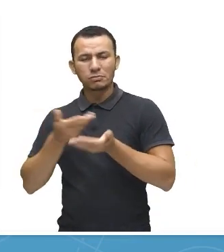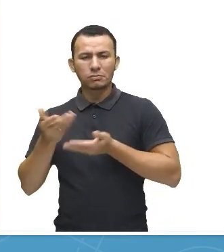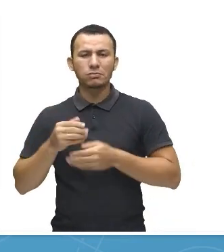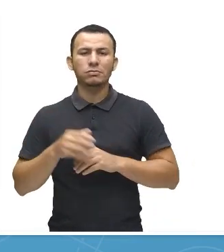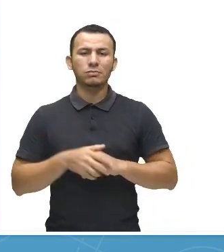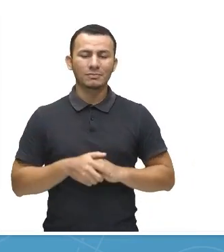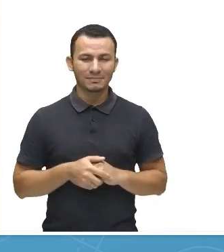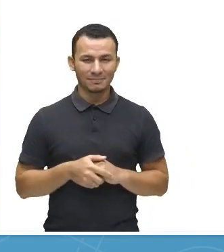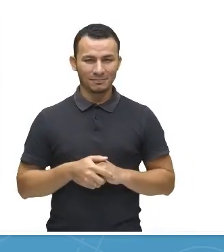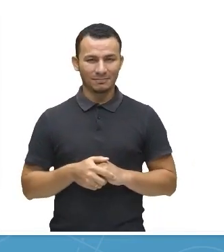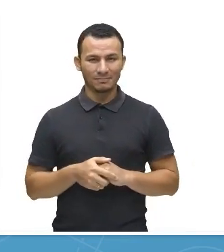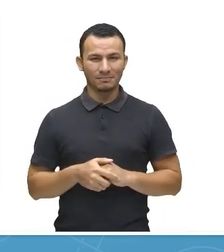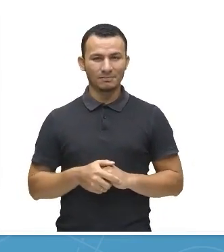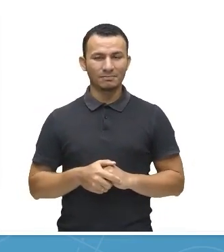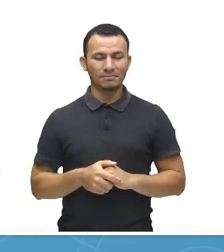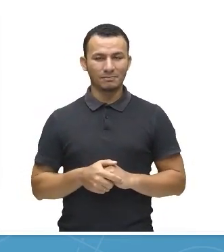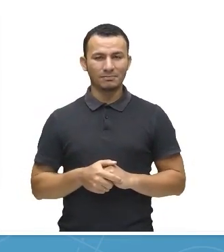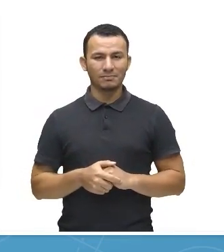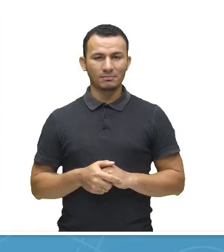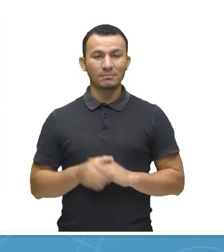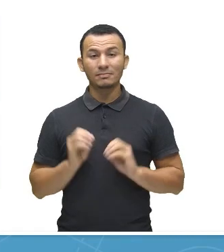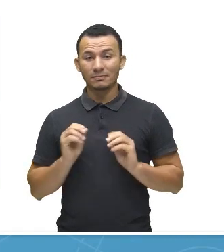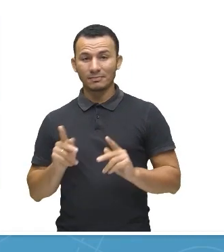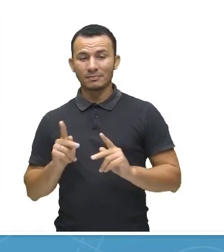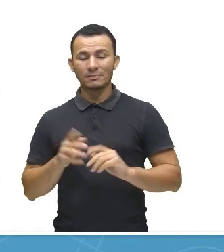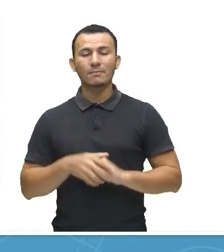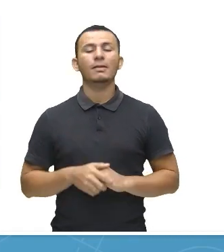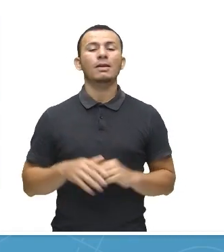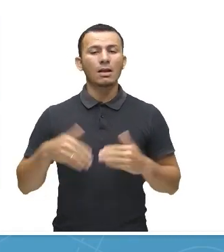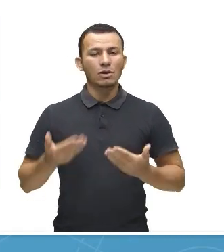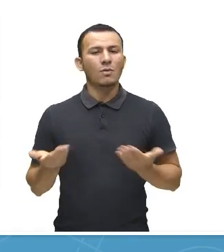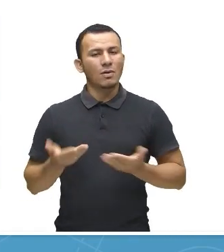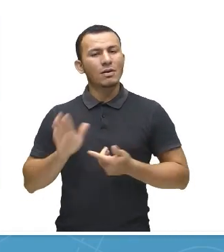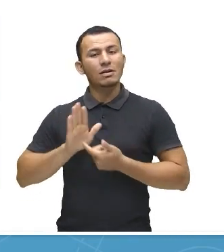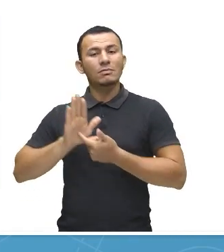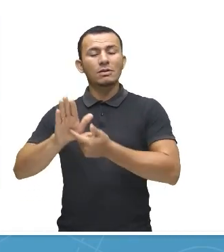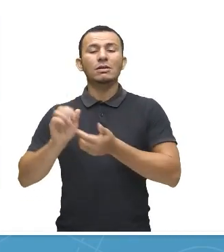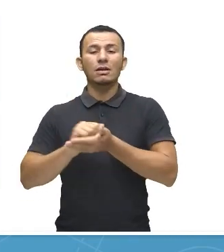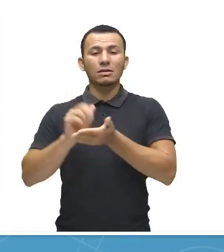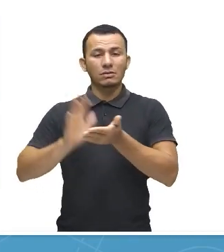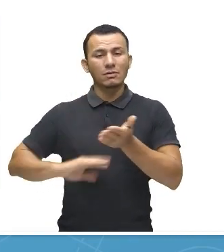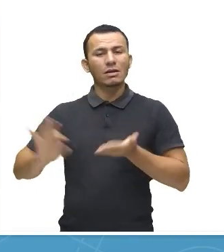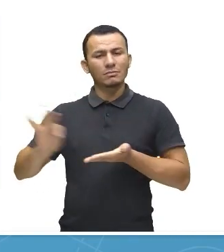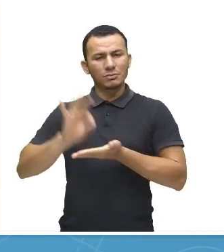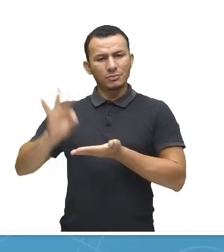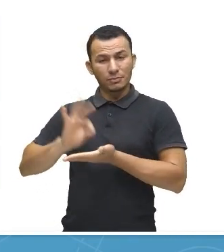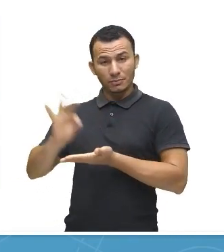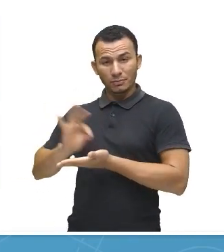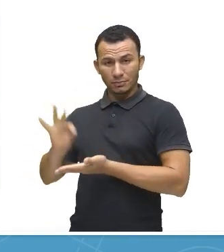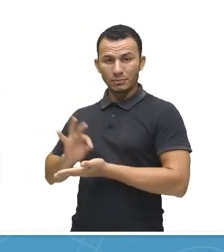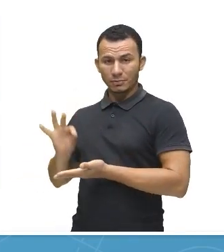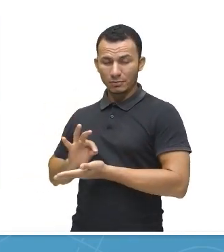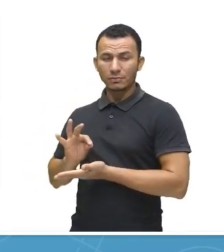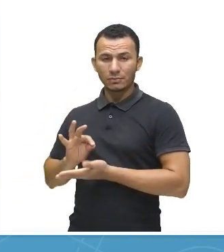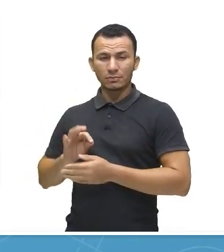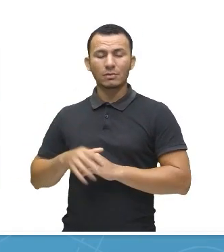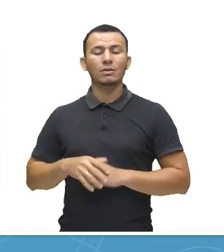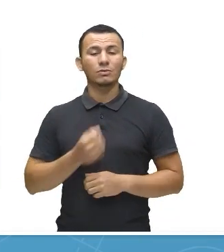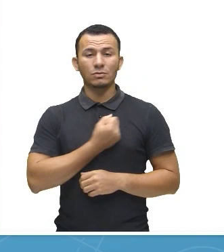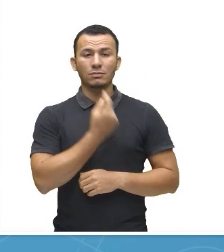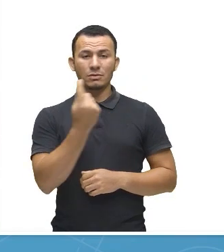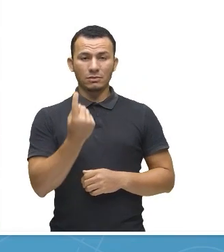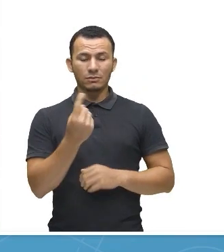possa interagir com vocês também, tá bom? Então, vamos lá à nossa correção, da questão